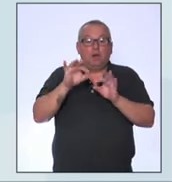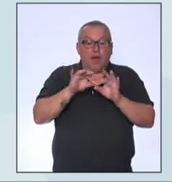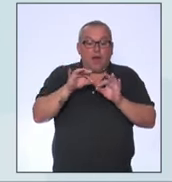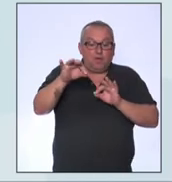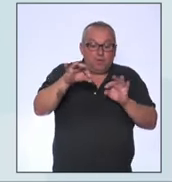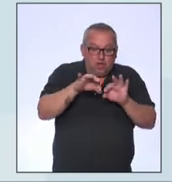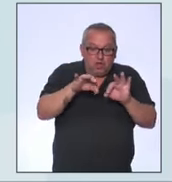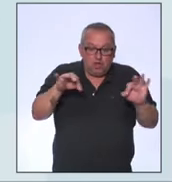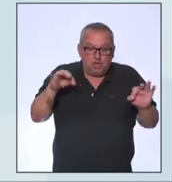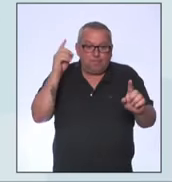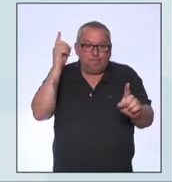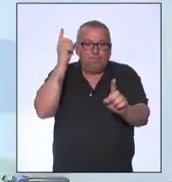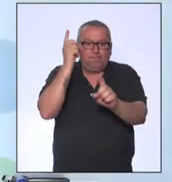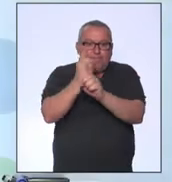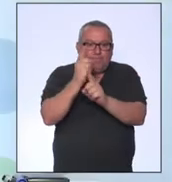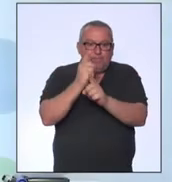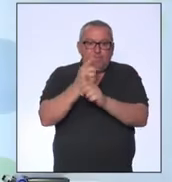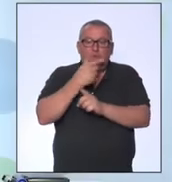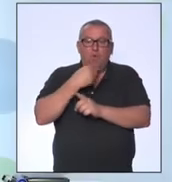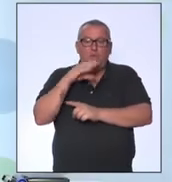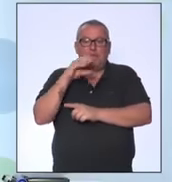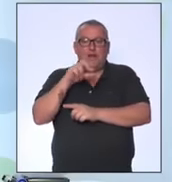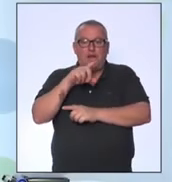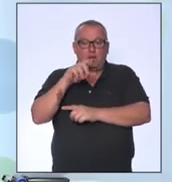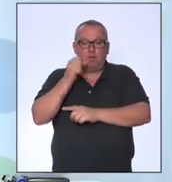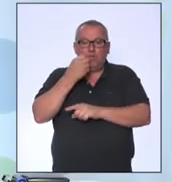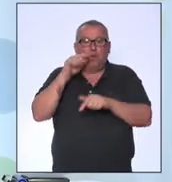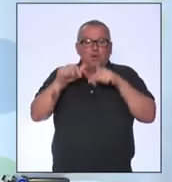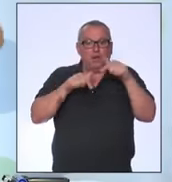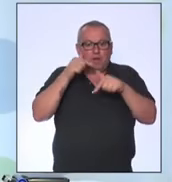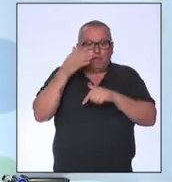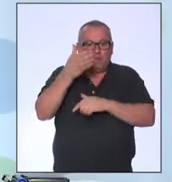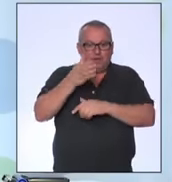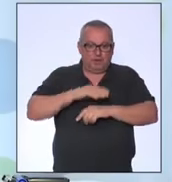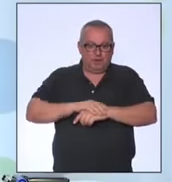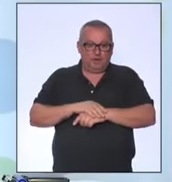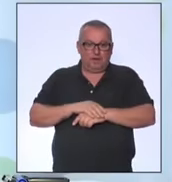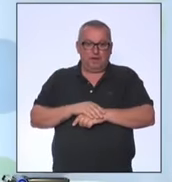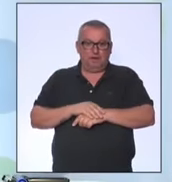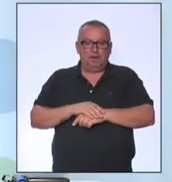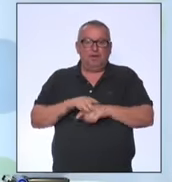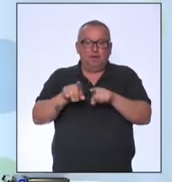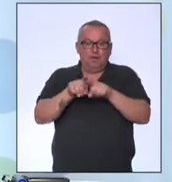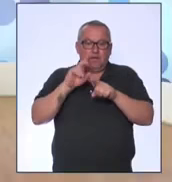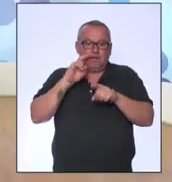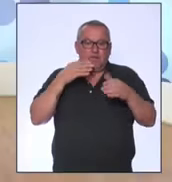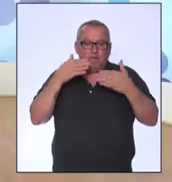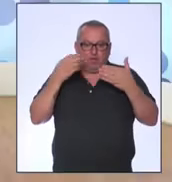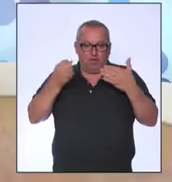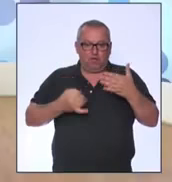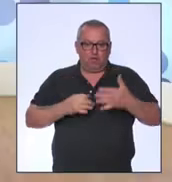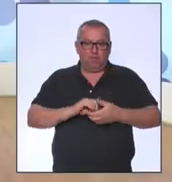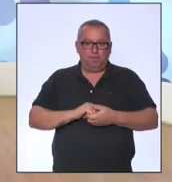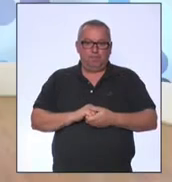medidas encontradas por Carlos. Bom trabalho para vocês. O Isaac vai estar acompanhando o chat.